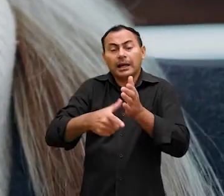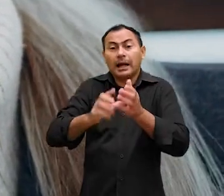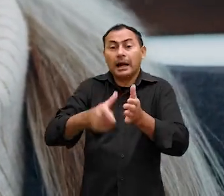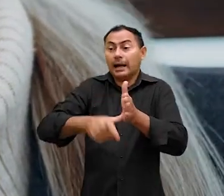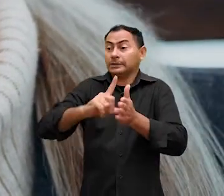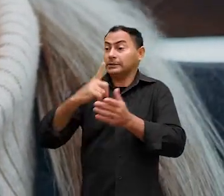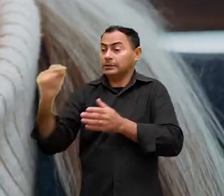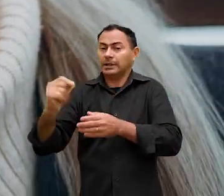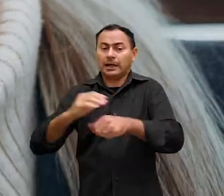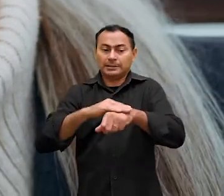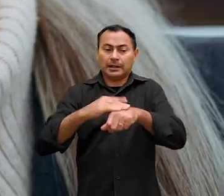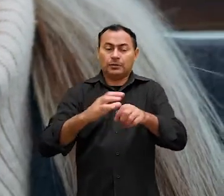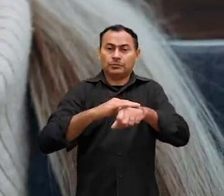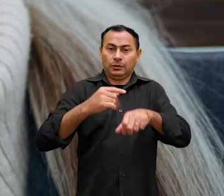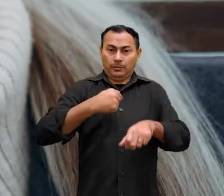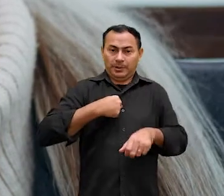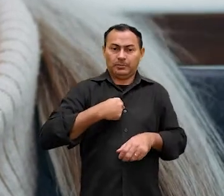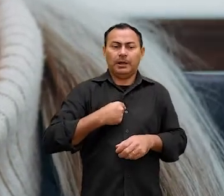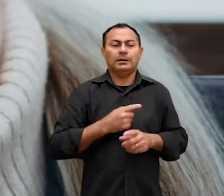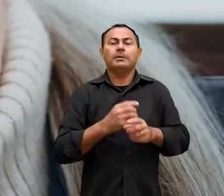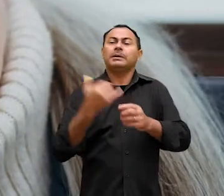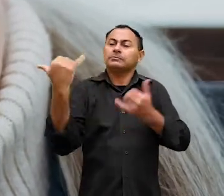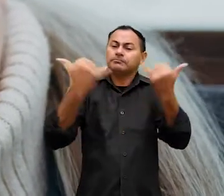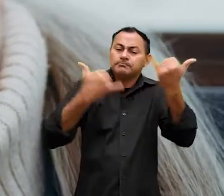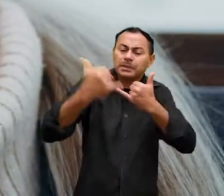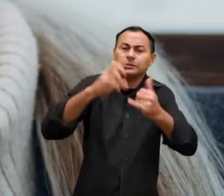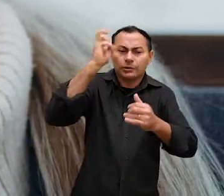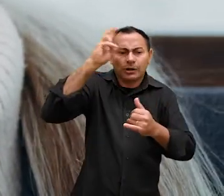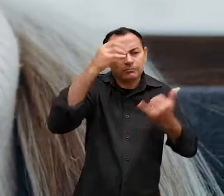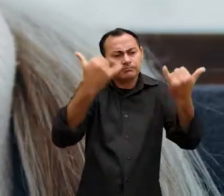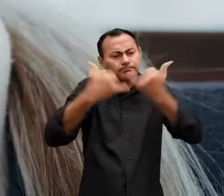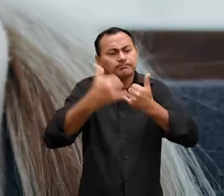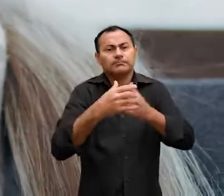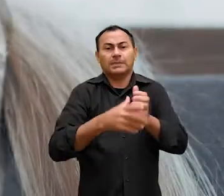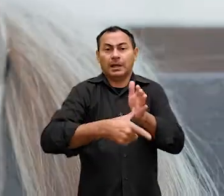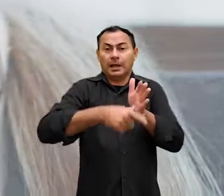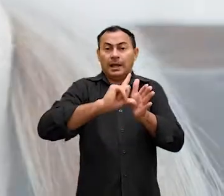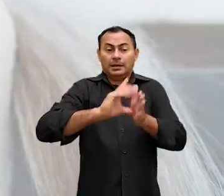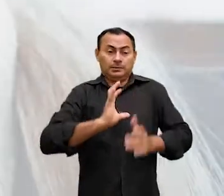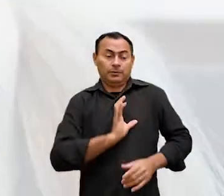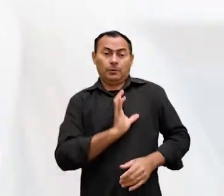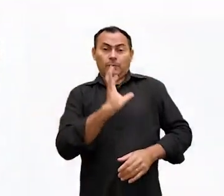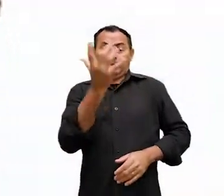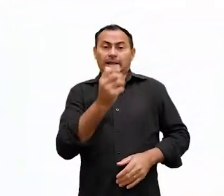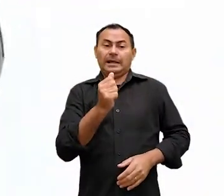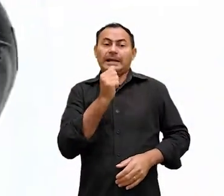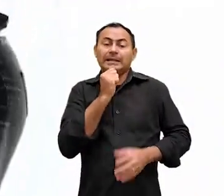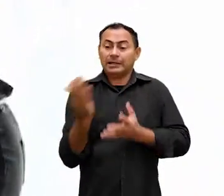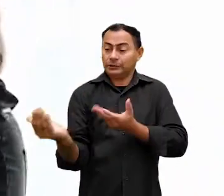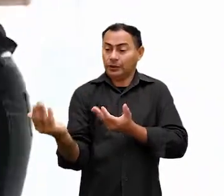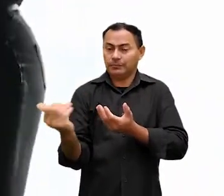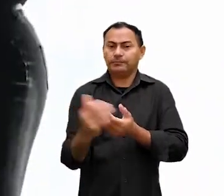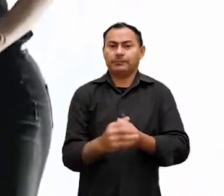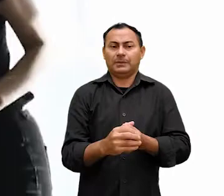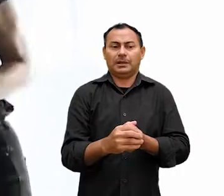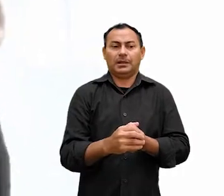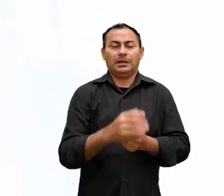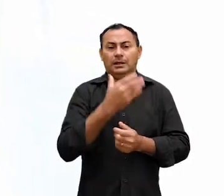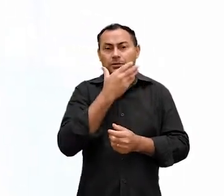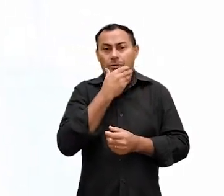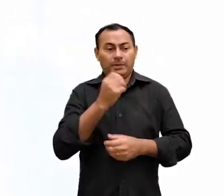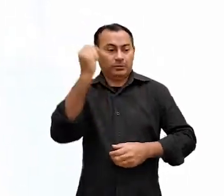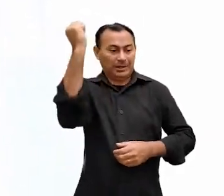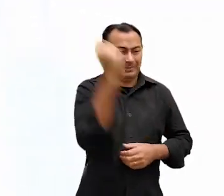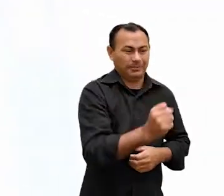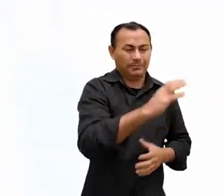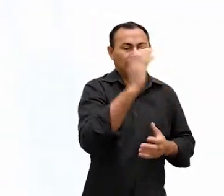muito discretos, mas me contaram a história deles. Antes de se converterem ainda bem jovens, ele era um criminoso e